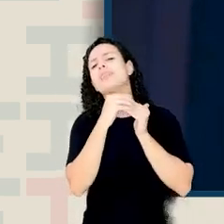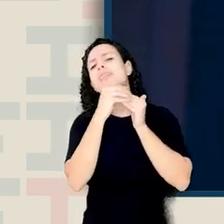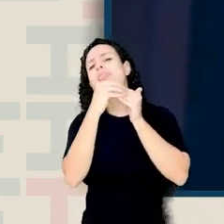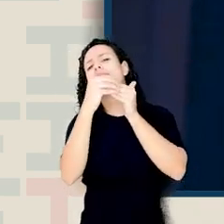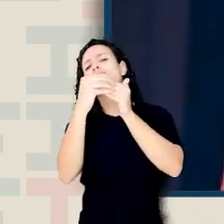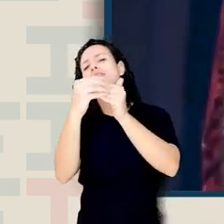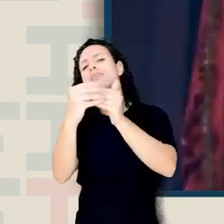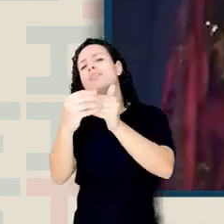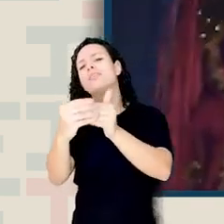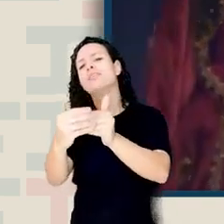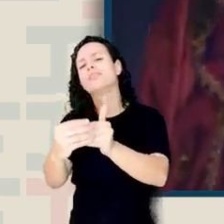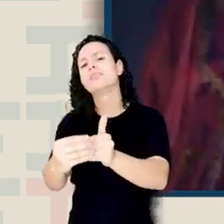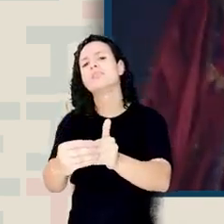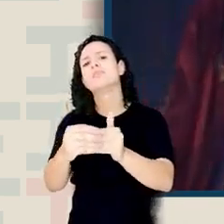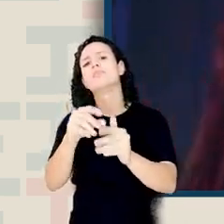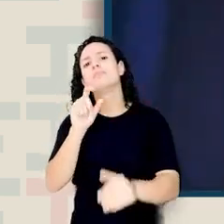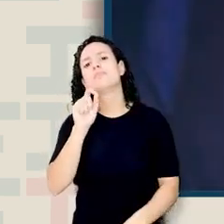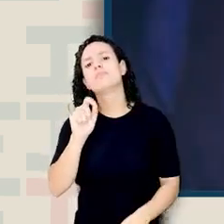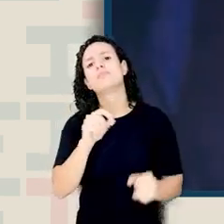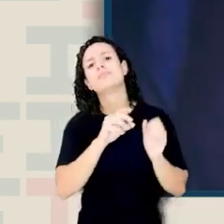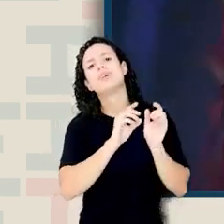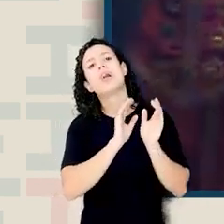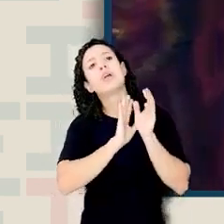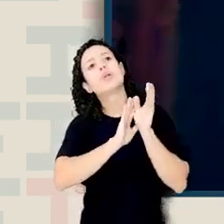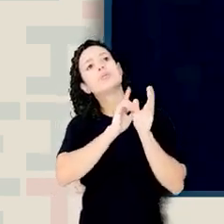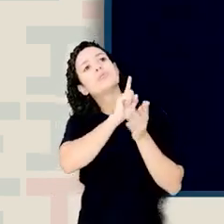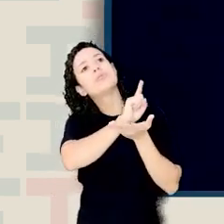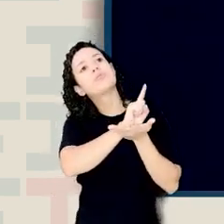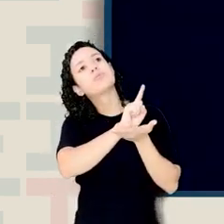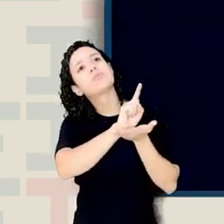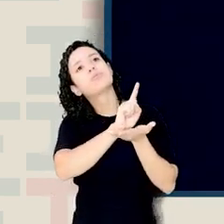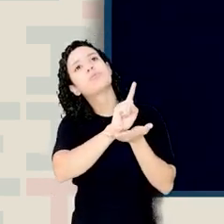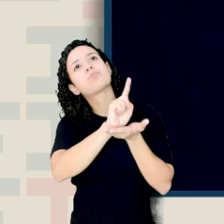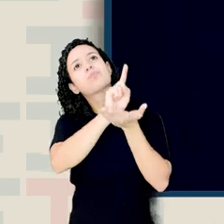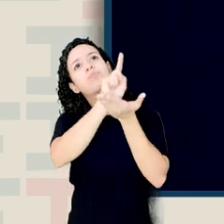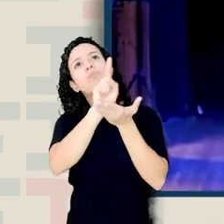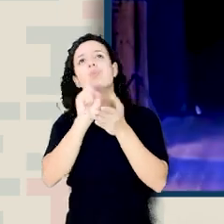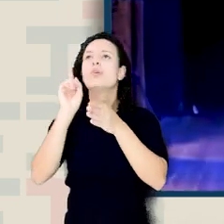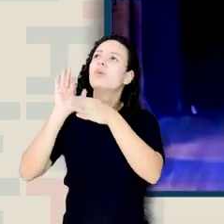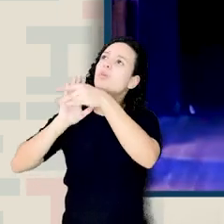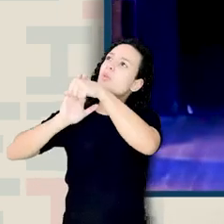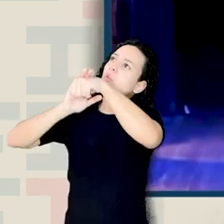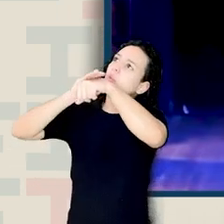pra dentro da noite azul.